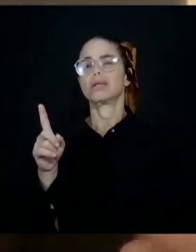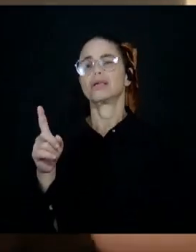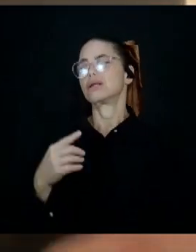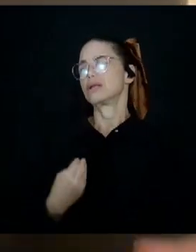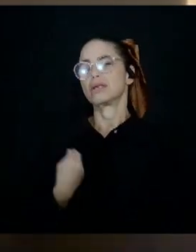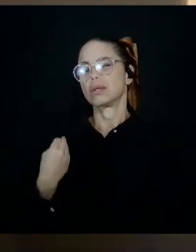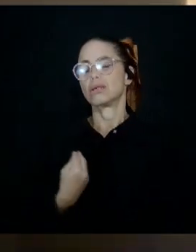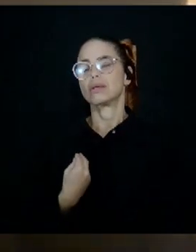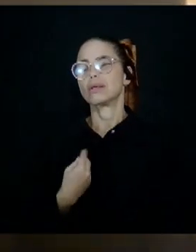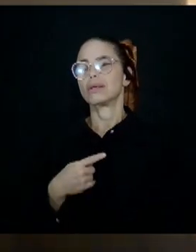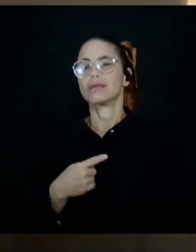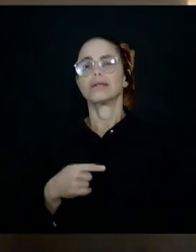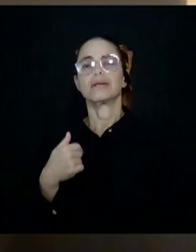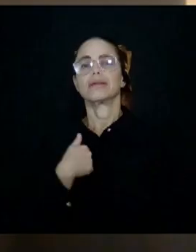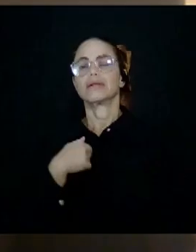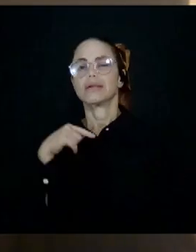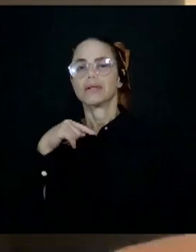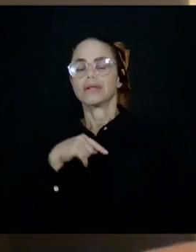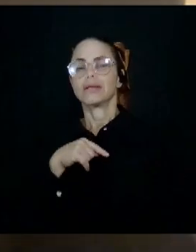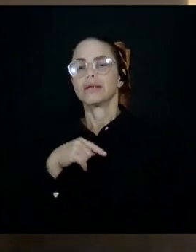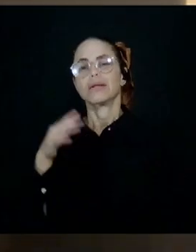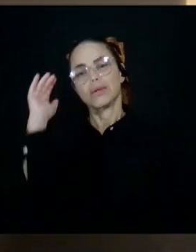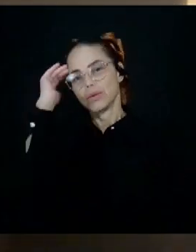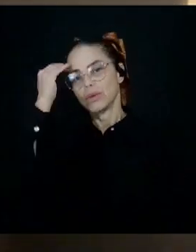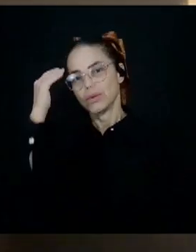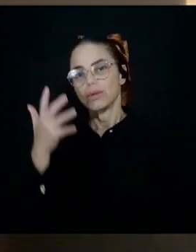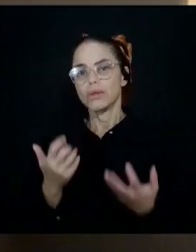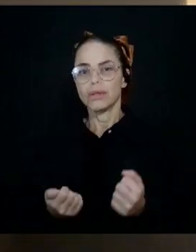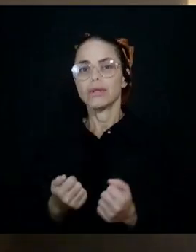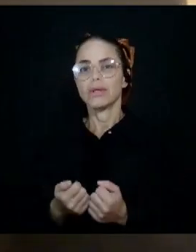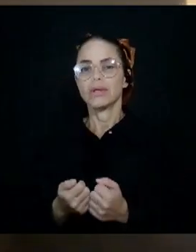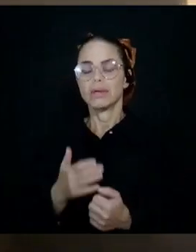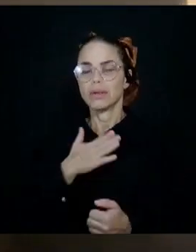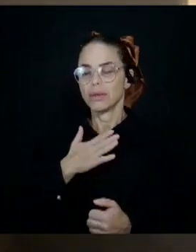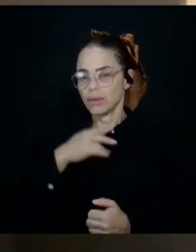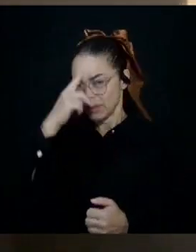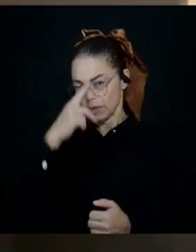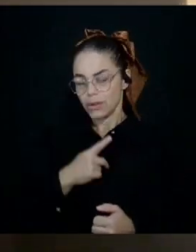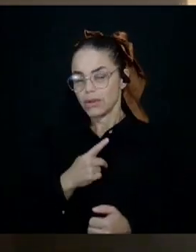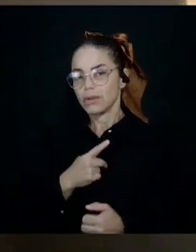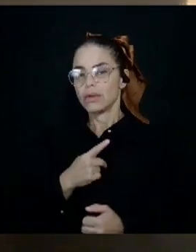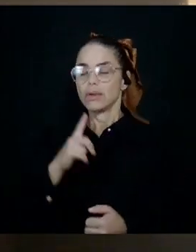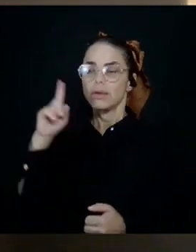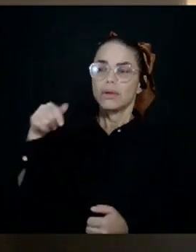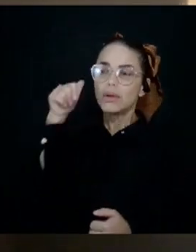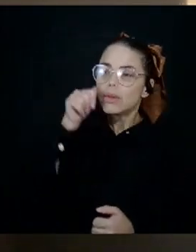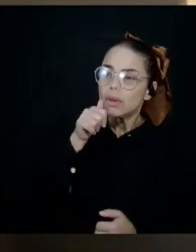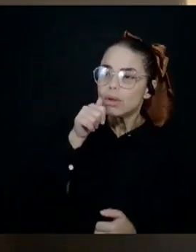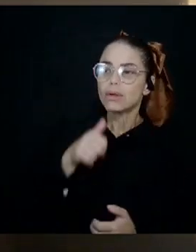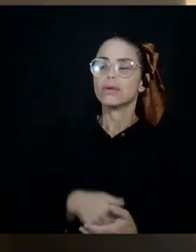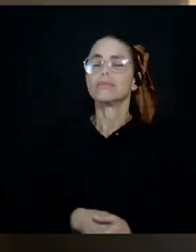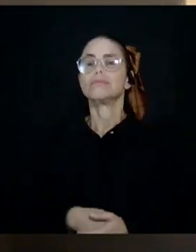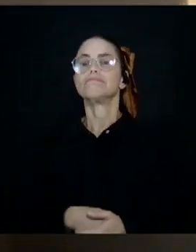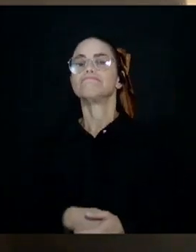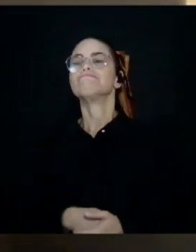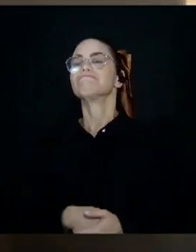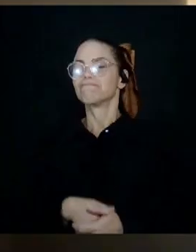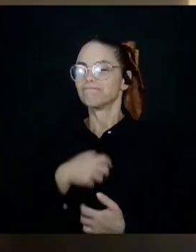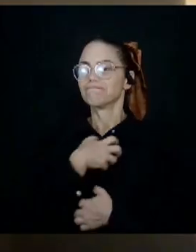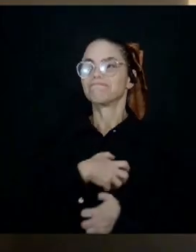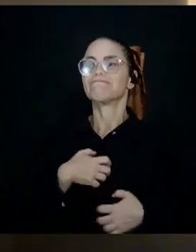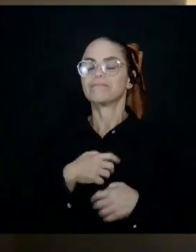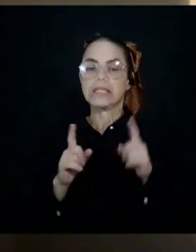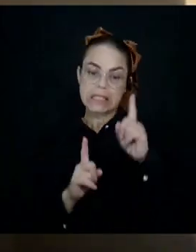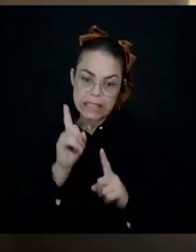não entende, não aceita aquilo nela mesma, então ela acaba projetando em outra mulher e acaba gerando essa competição, esse